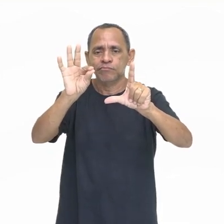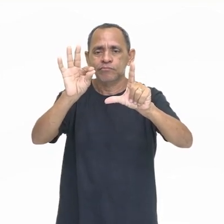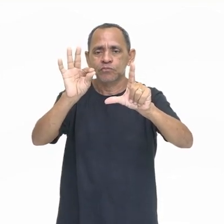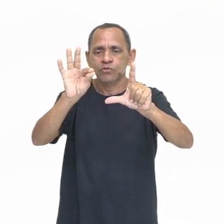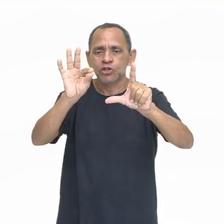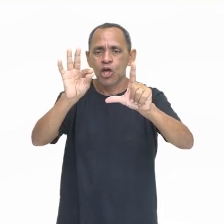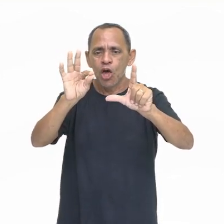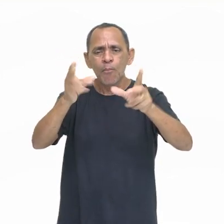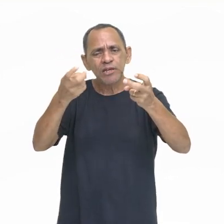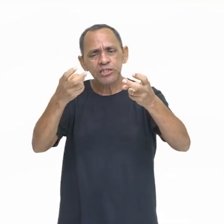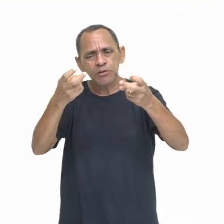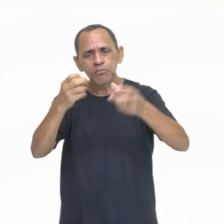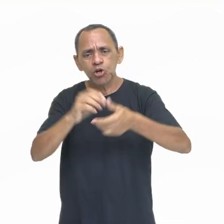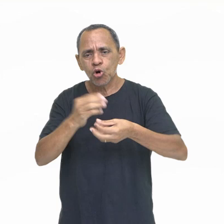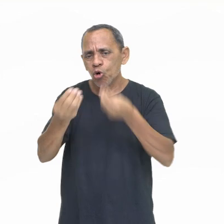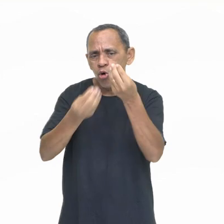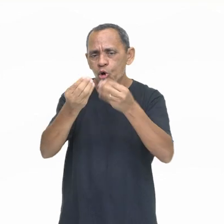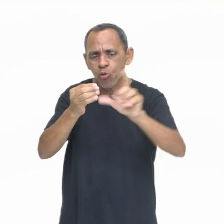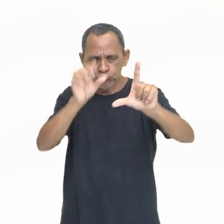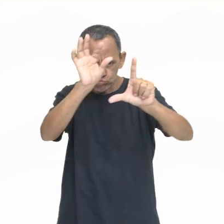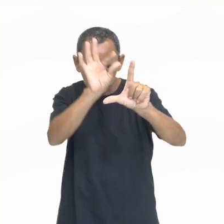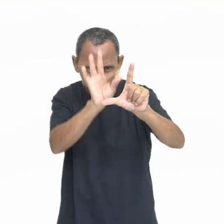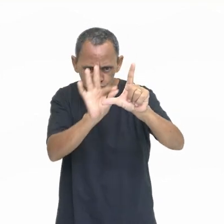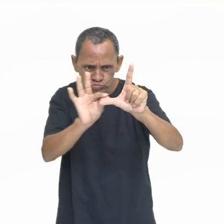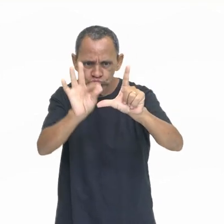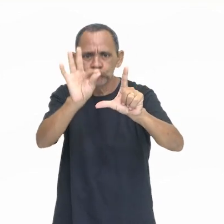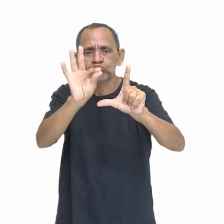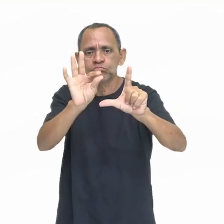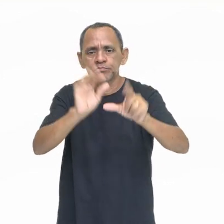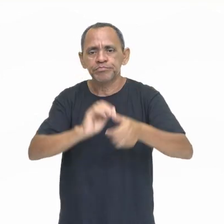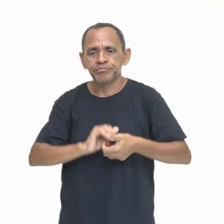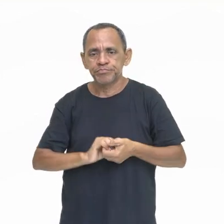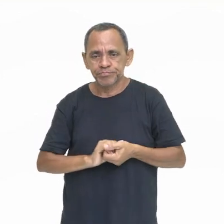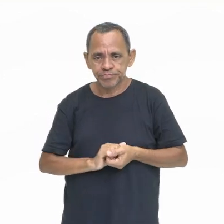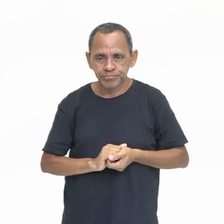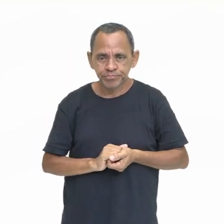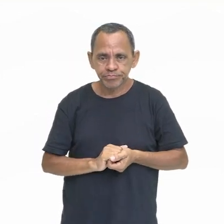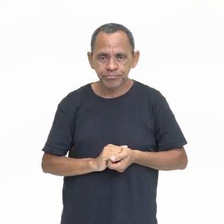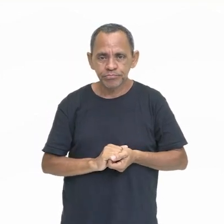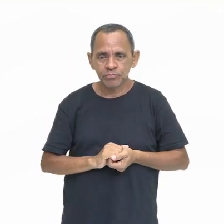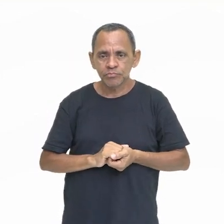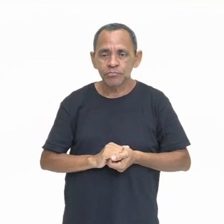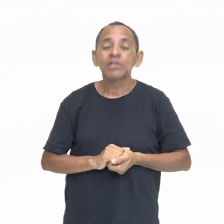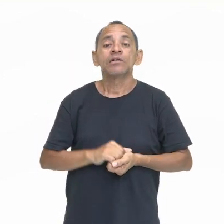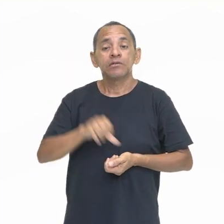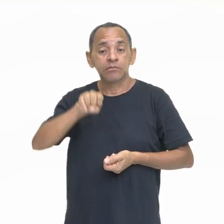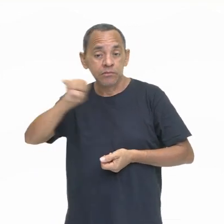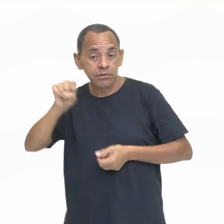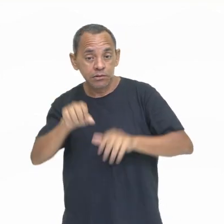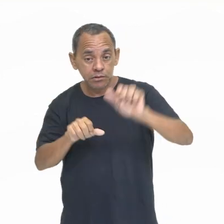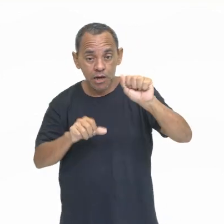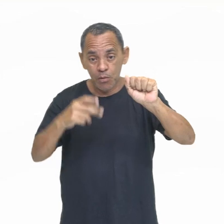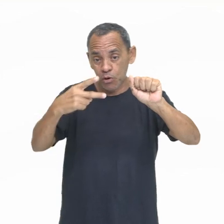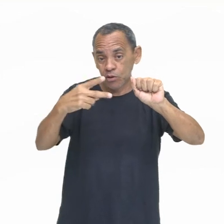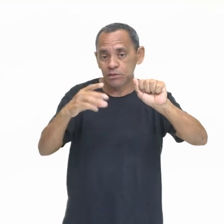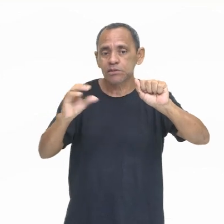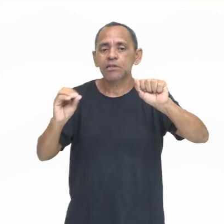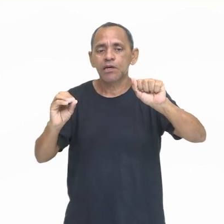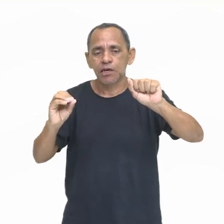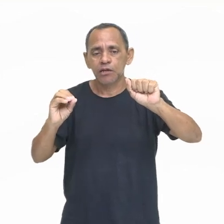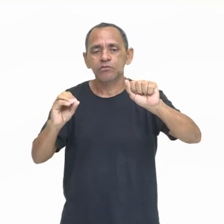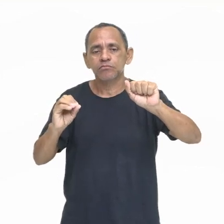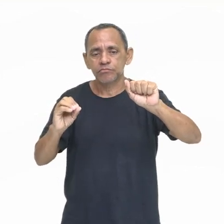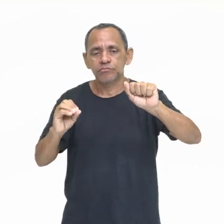função terá valor mínimo. Bom, falou para a gente o seguinte, quando A maior que zero, nós já sabemos que a abertura